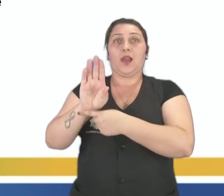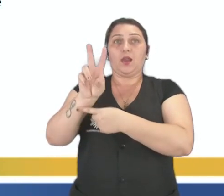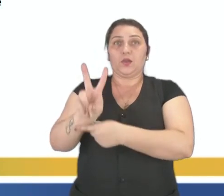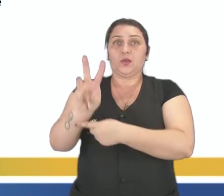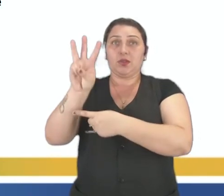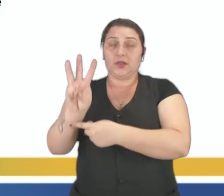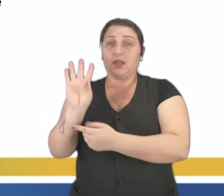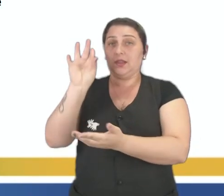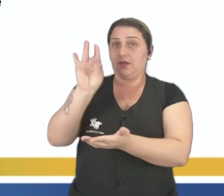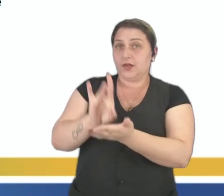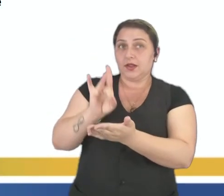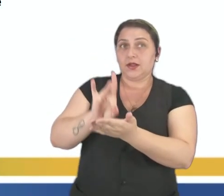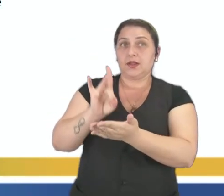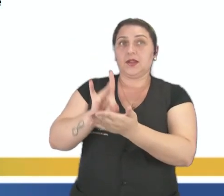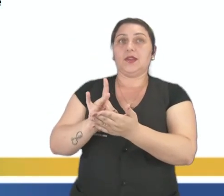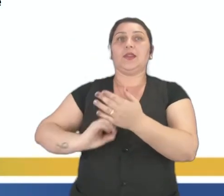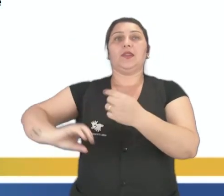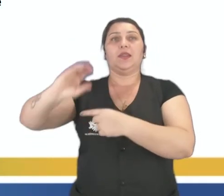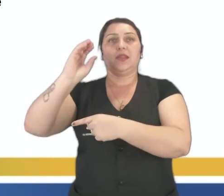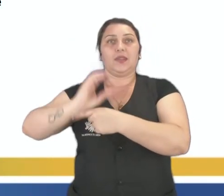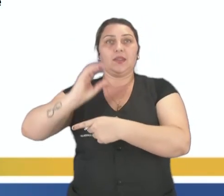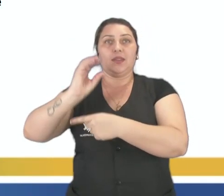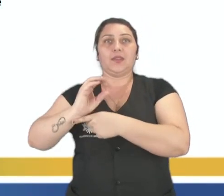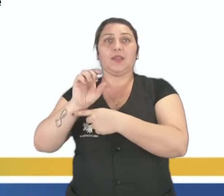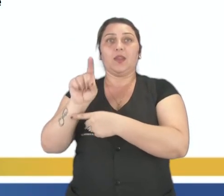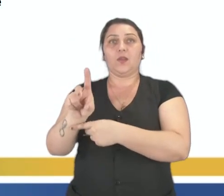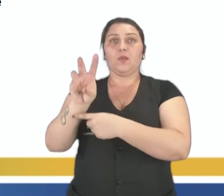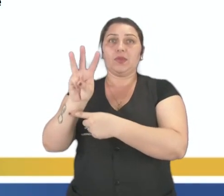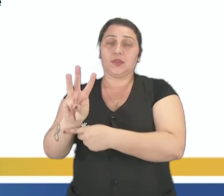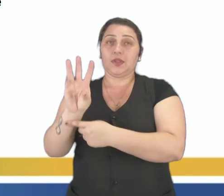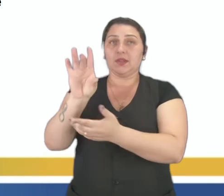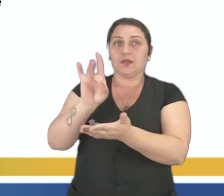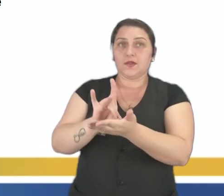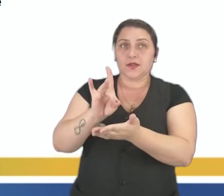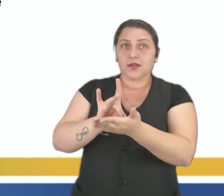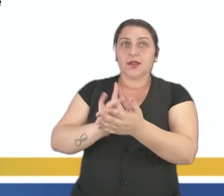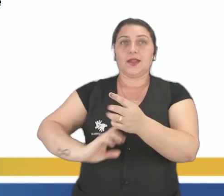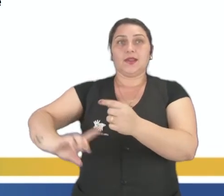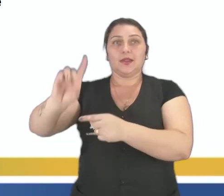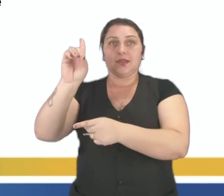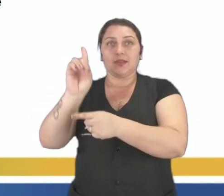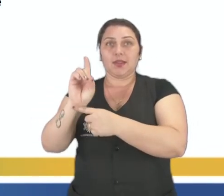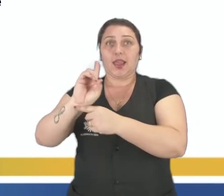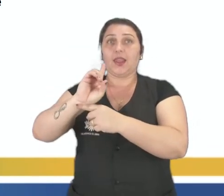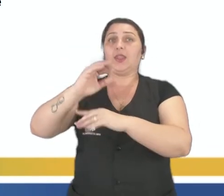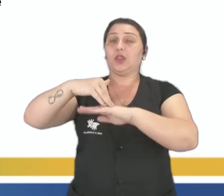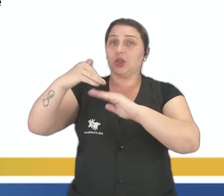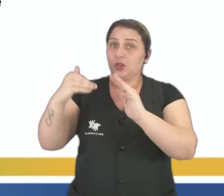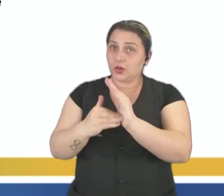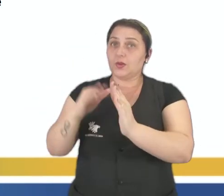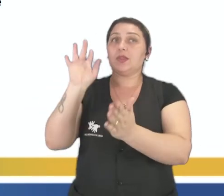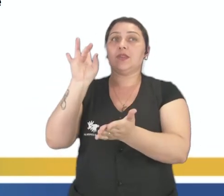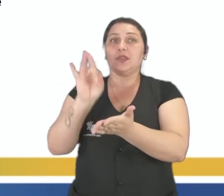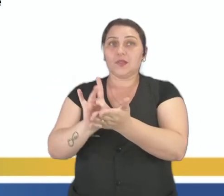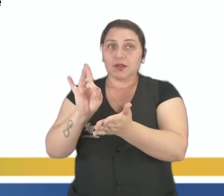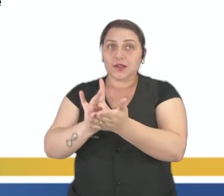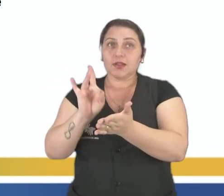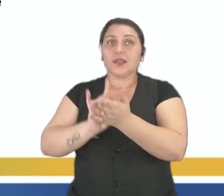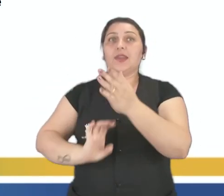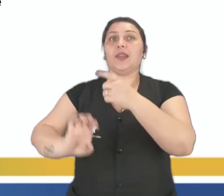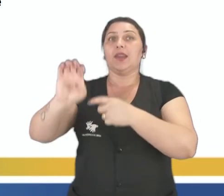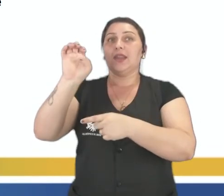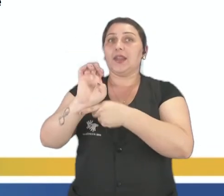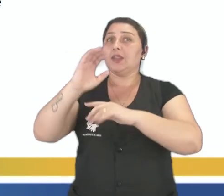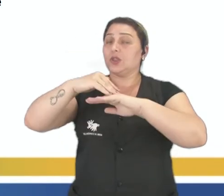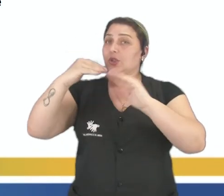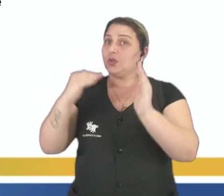B, apenas a afirmativa 2 e 3 são verdadeiras. Letra C, apenas as afirmativas 1 e 3 são